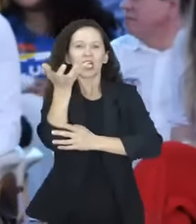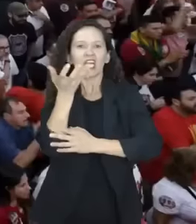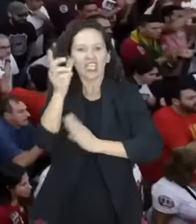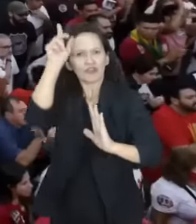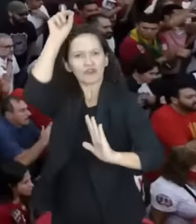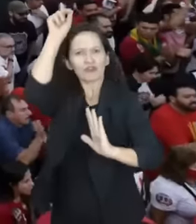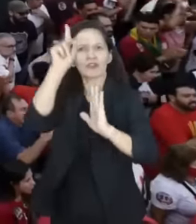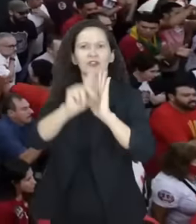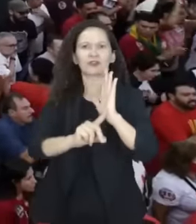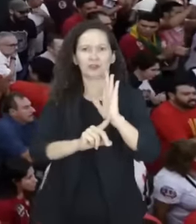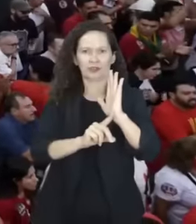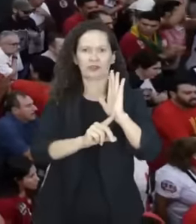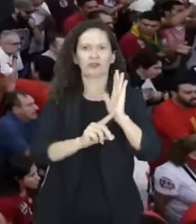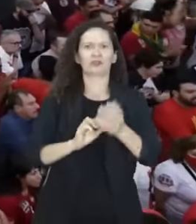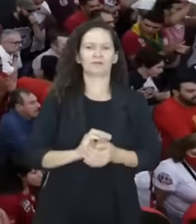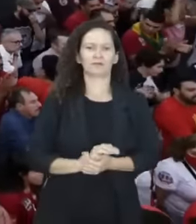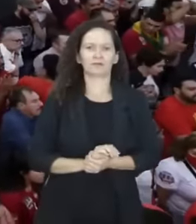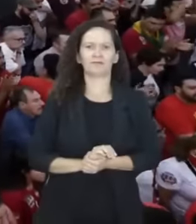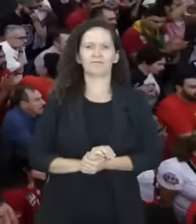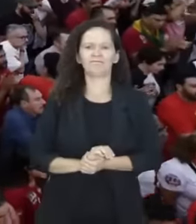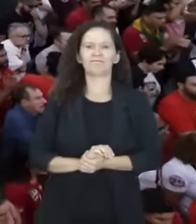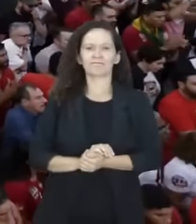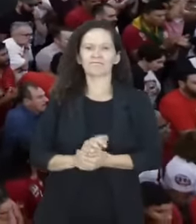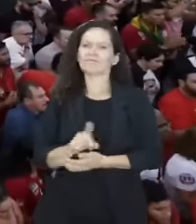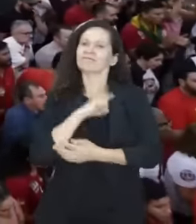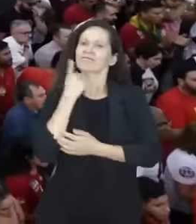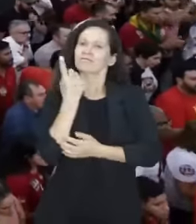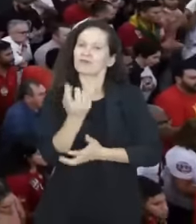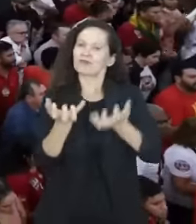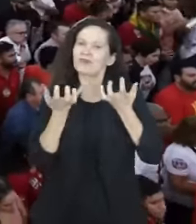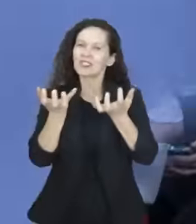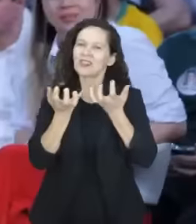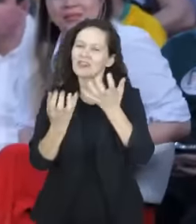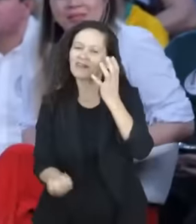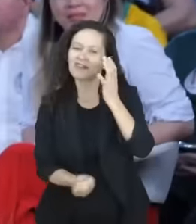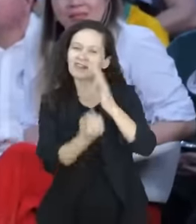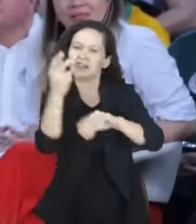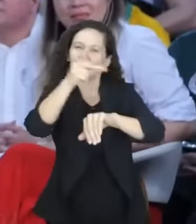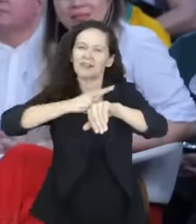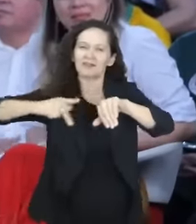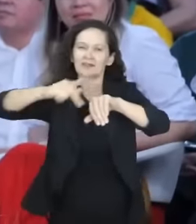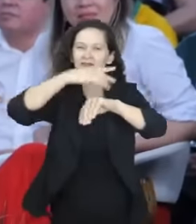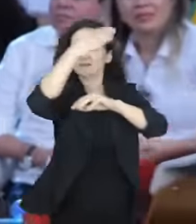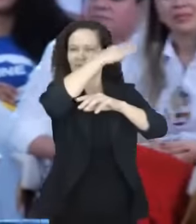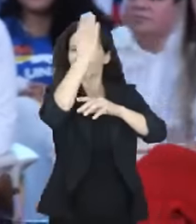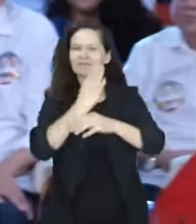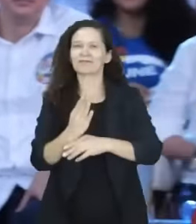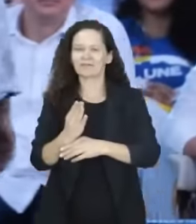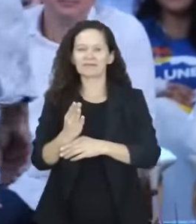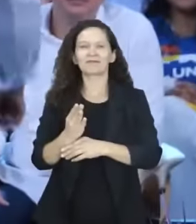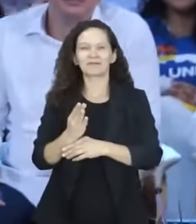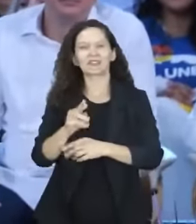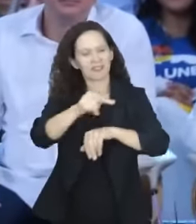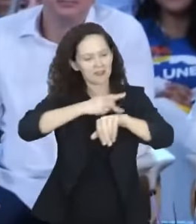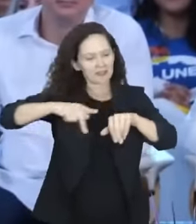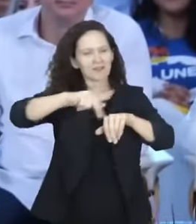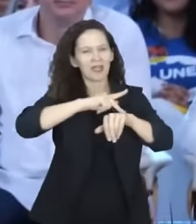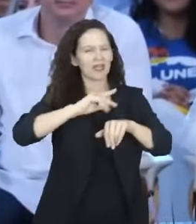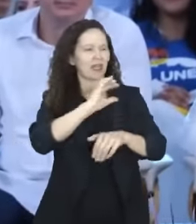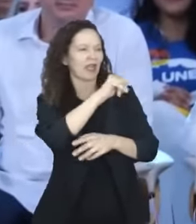E é isso que nós queremos fazer nesse país. Esse país, Camilo, quando